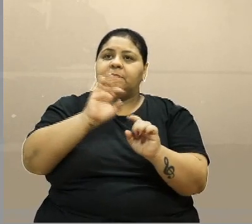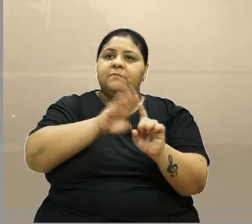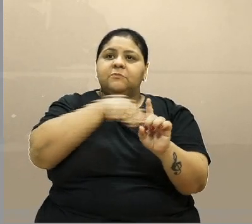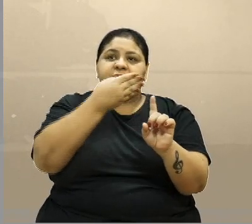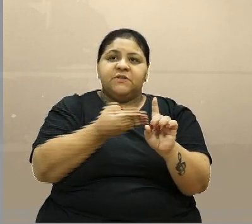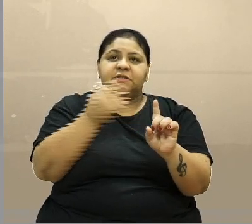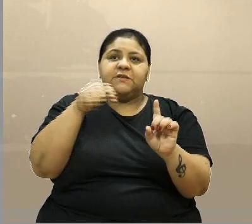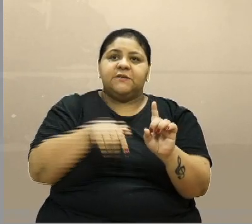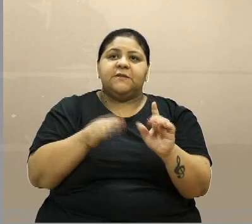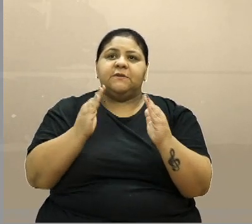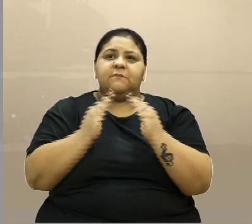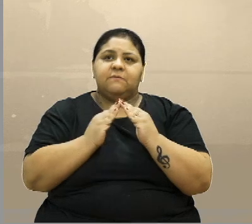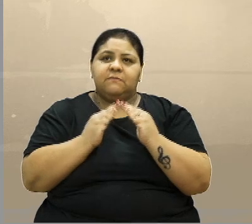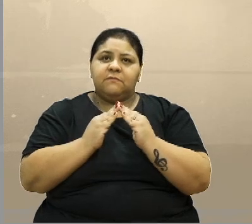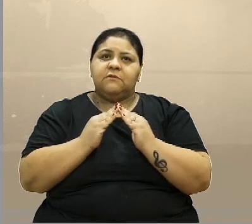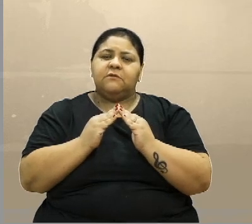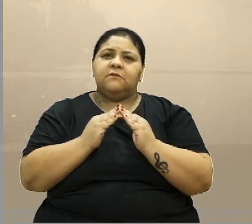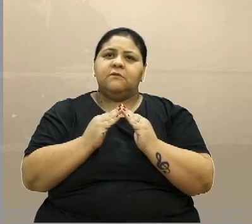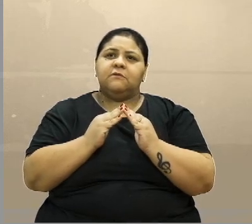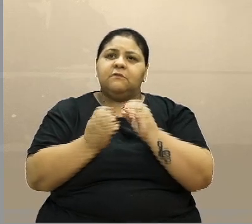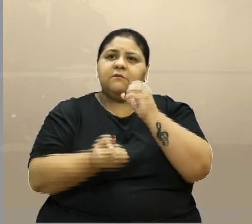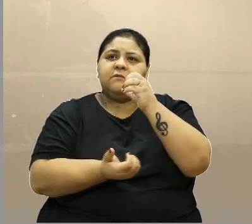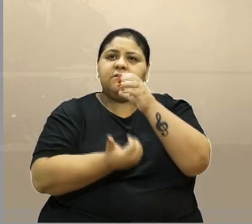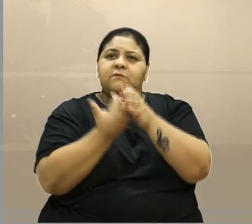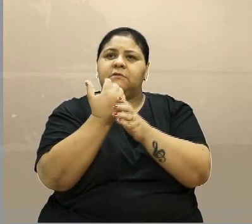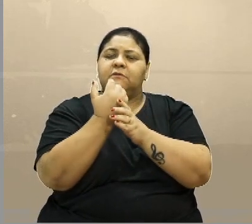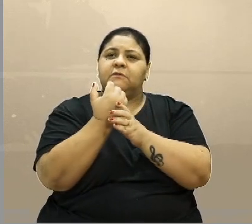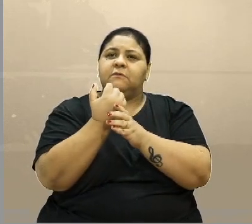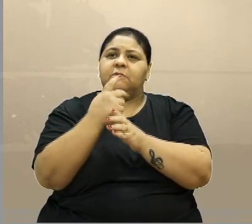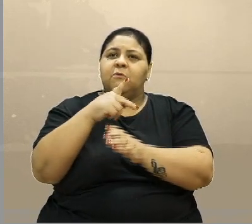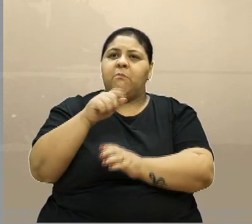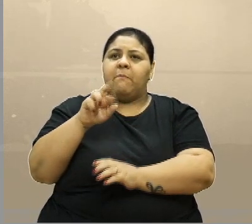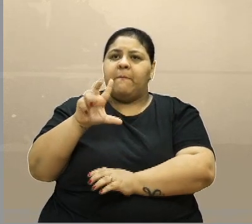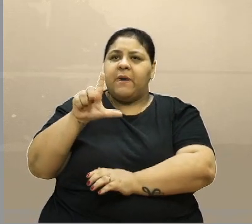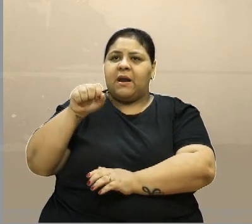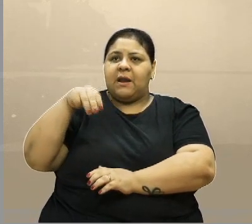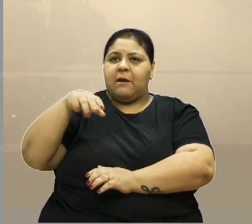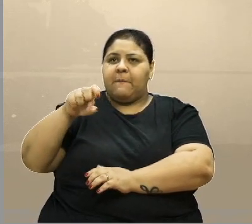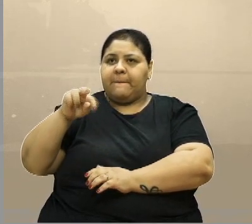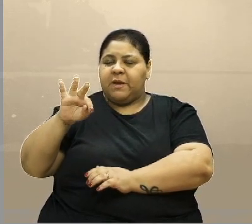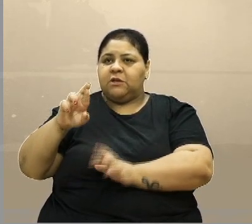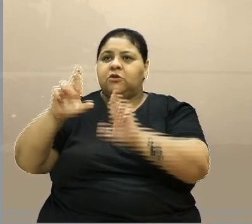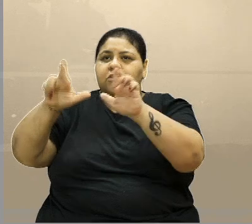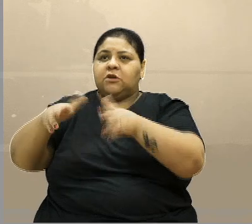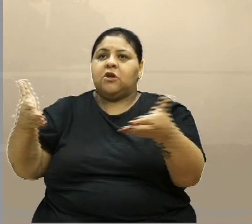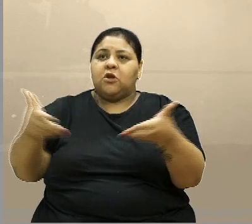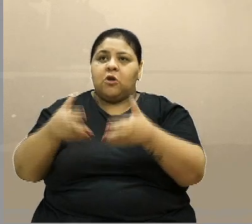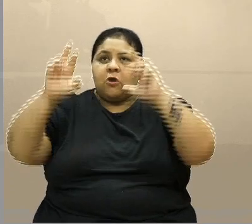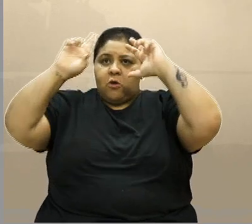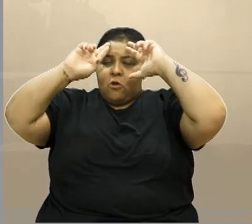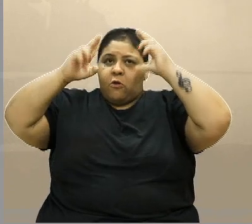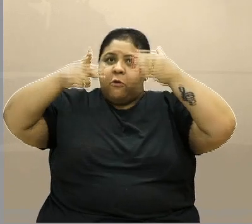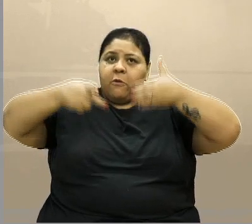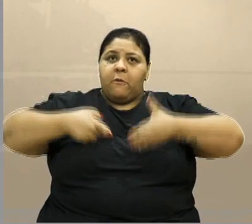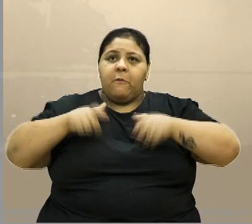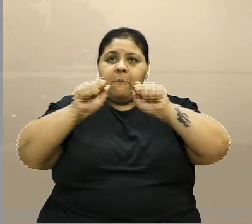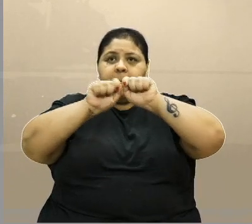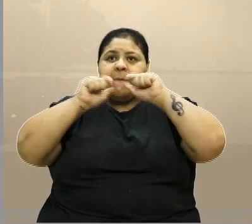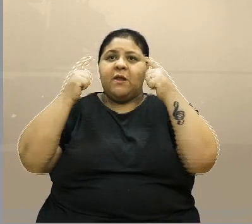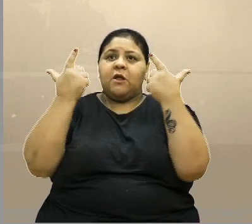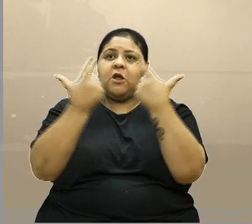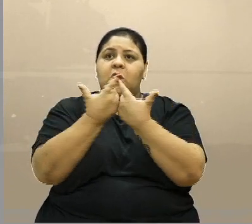na casa. Criamos o Parlamento Regional, que agora está sendo reconhecido pela Assembleia Legislativa, inclusive, como um